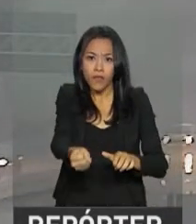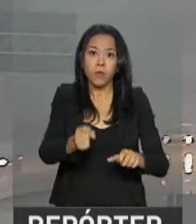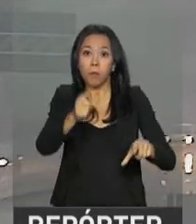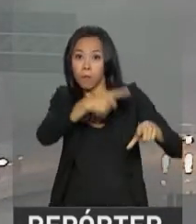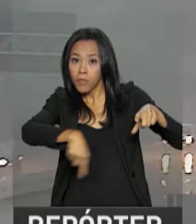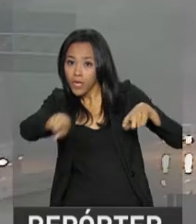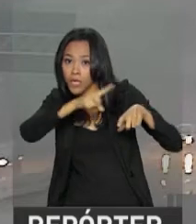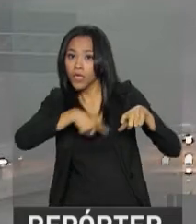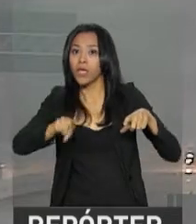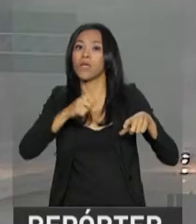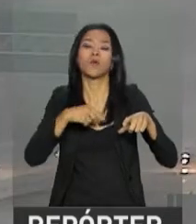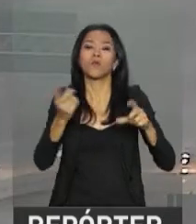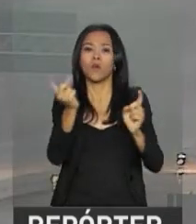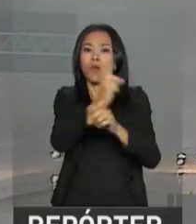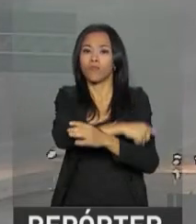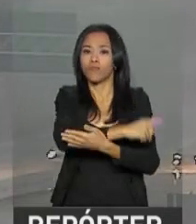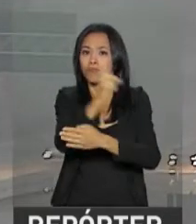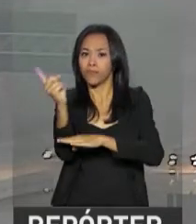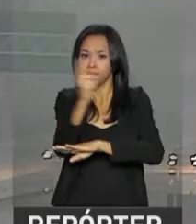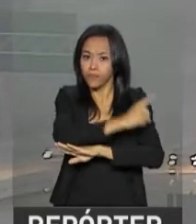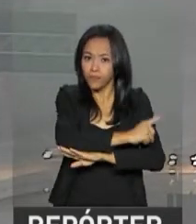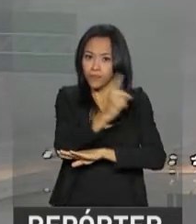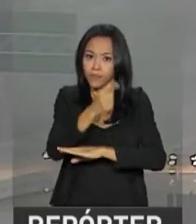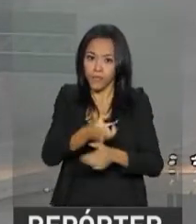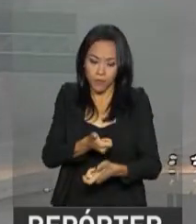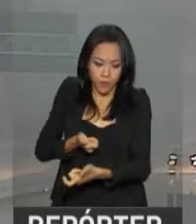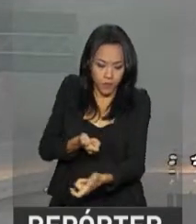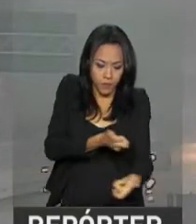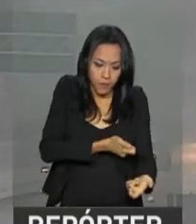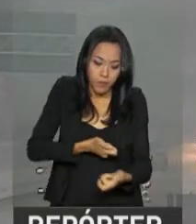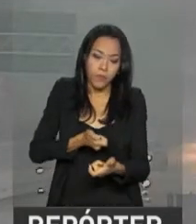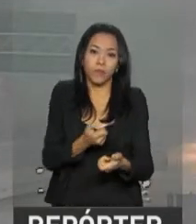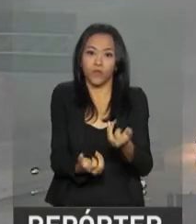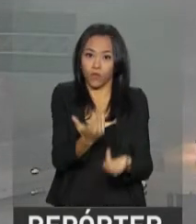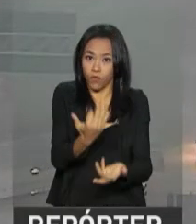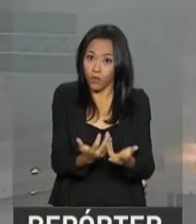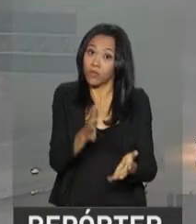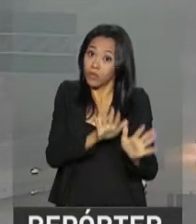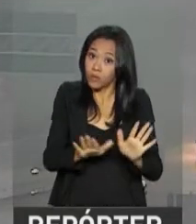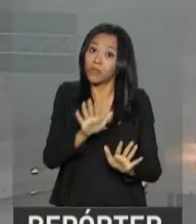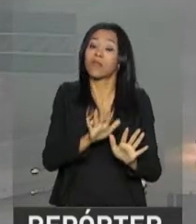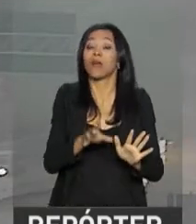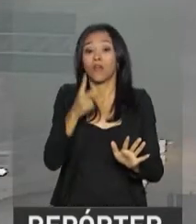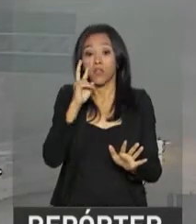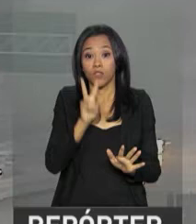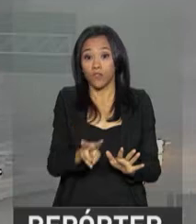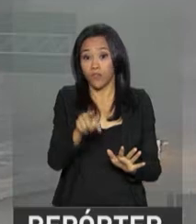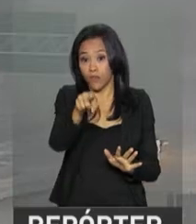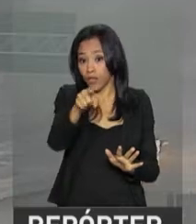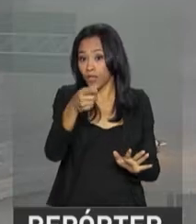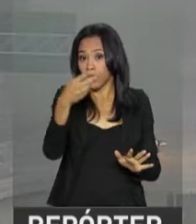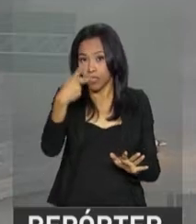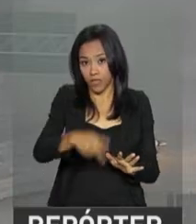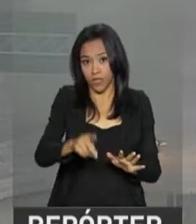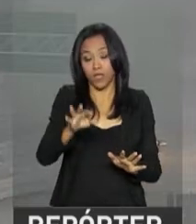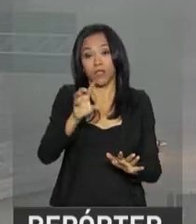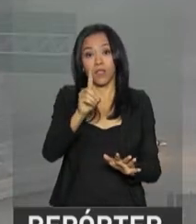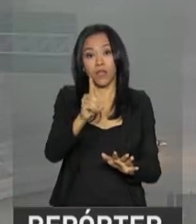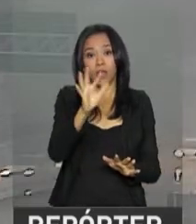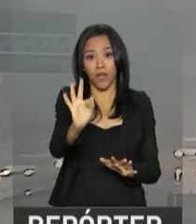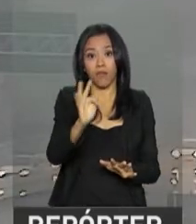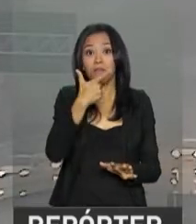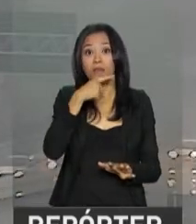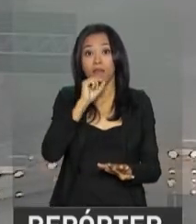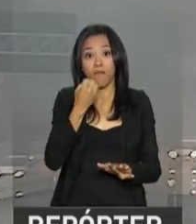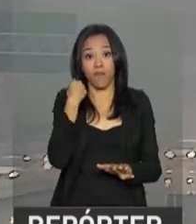acessórios como limpador de pára brisas extintor de incêndio a gente acompanhar e ao vivo uma das saídas do distrito federal e que para